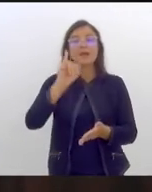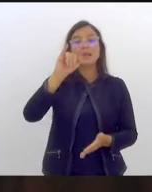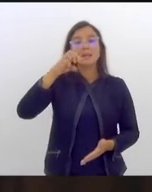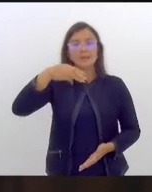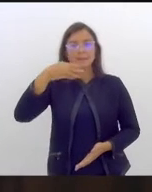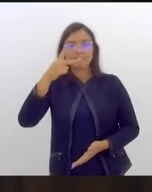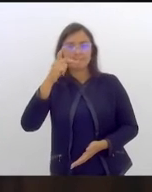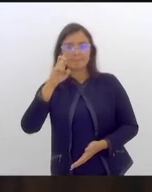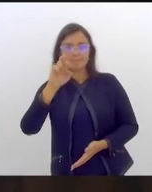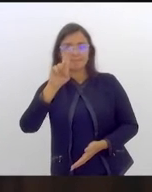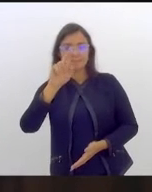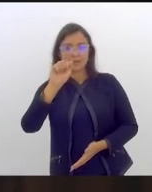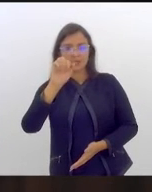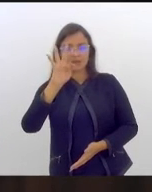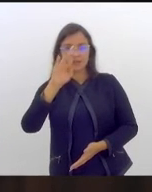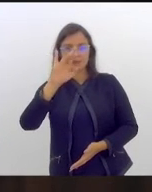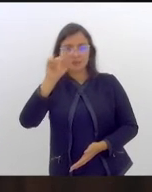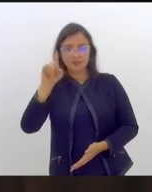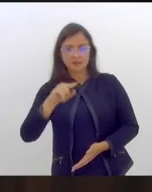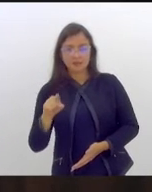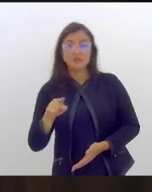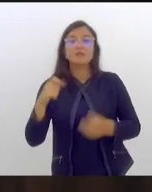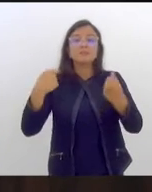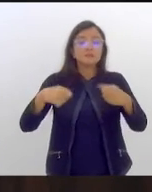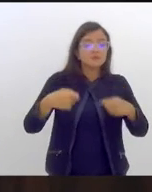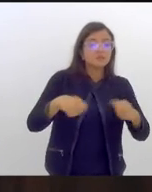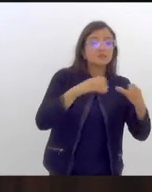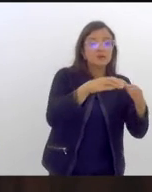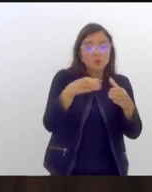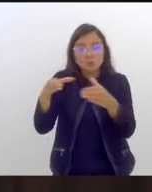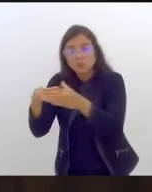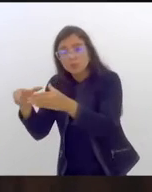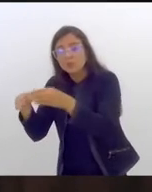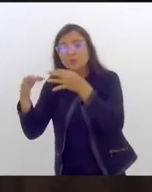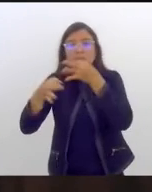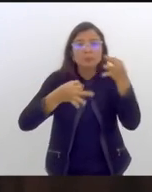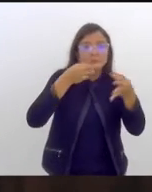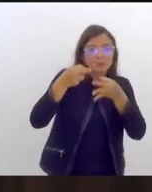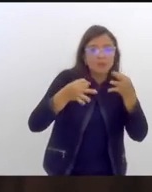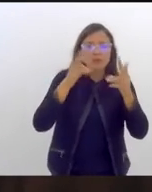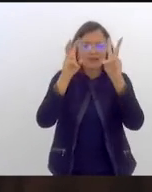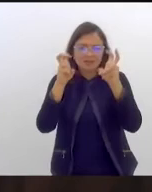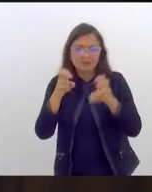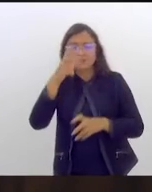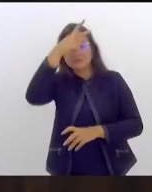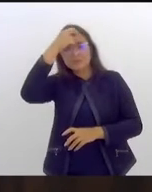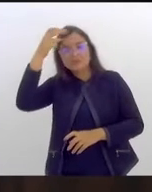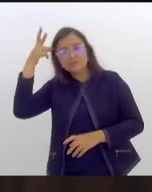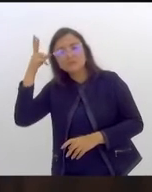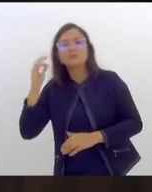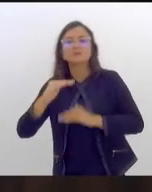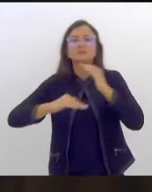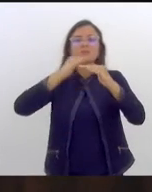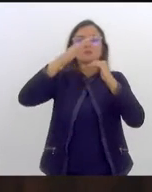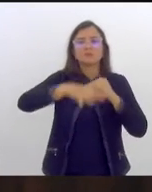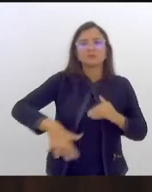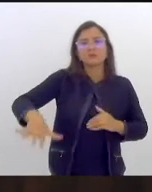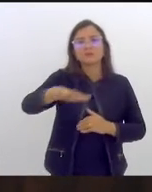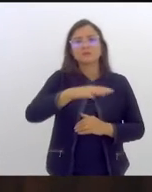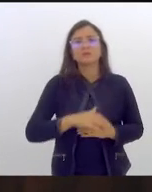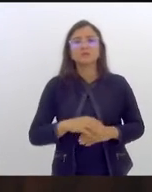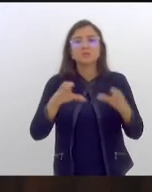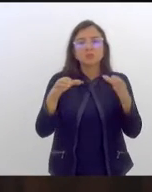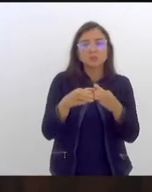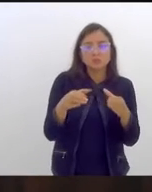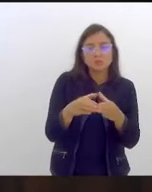pendente de parecer das comissão de construção Justiça de Cultura assuntos municipais envolvimento regionais para emitir parecer pela comissão de